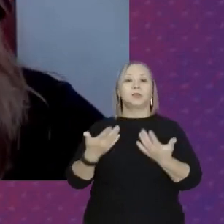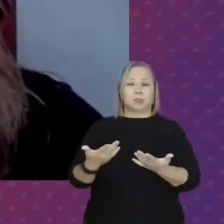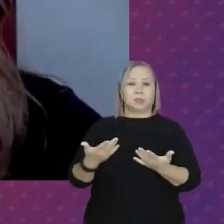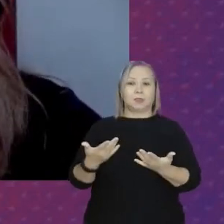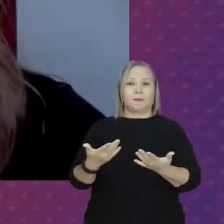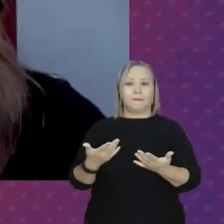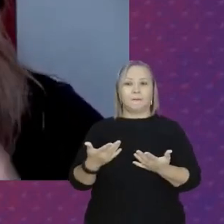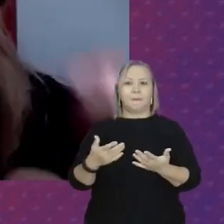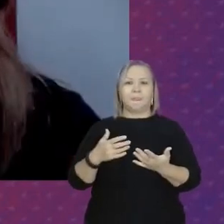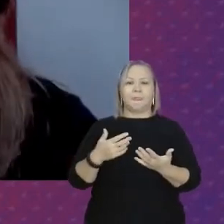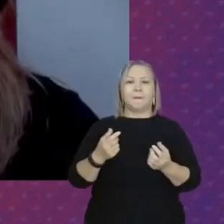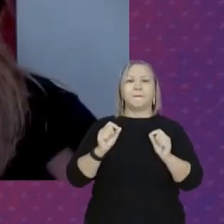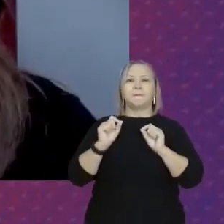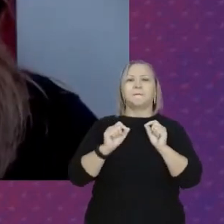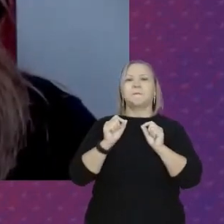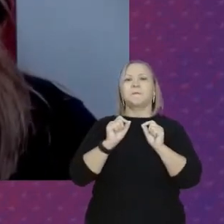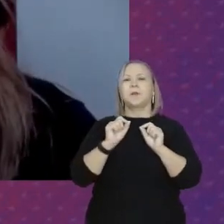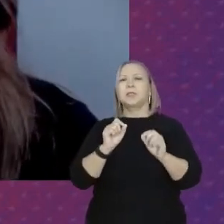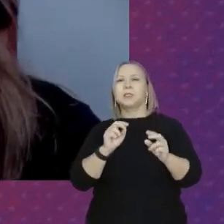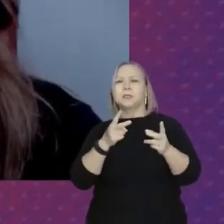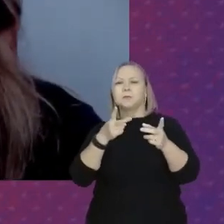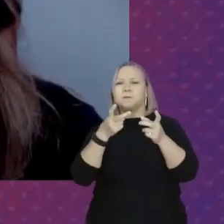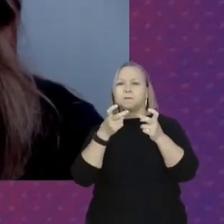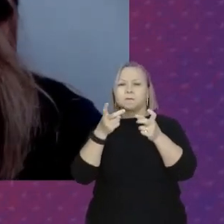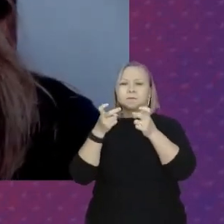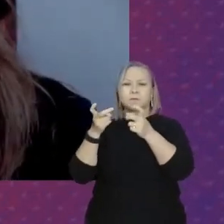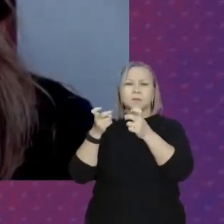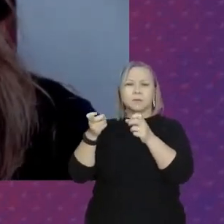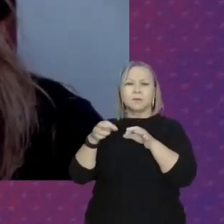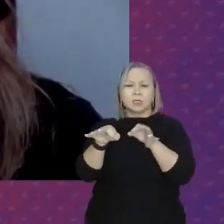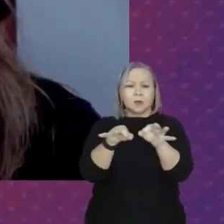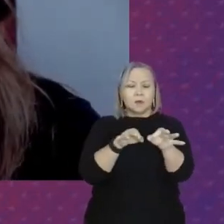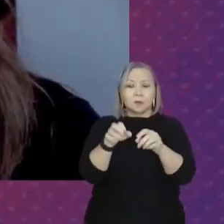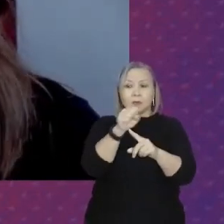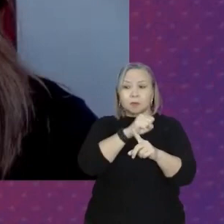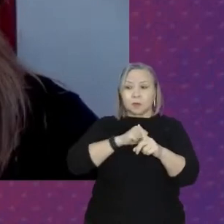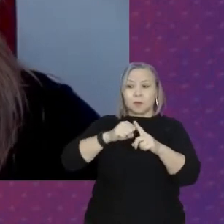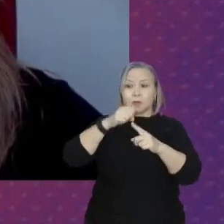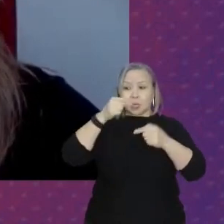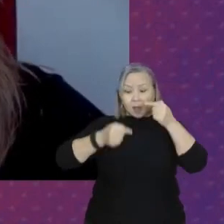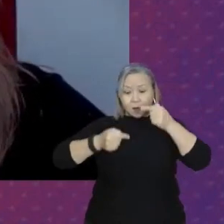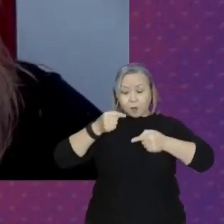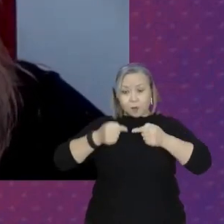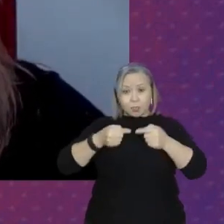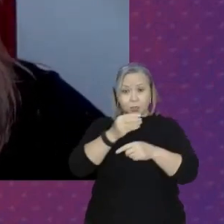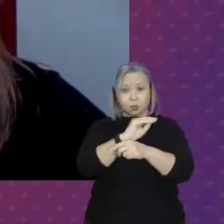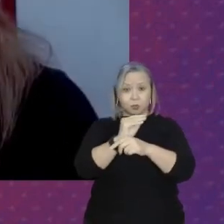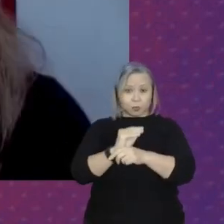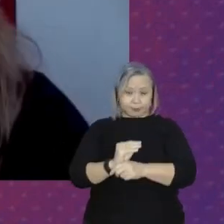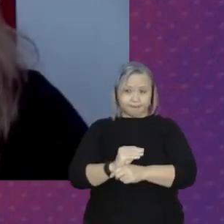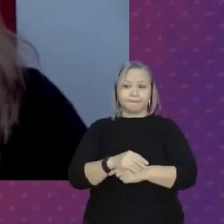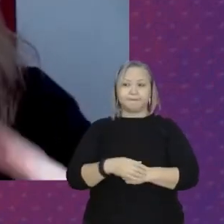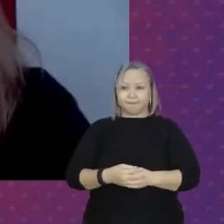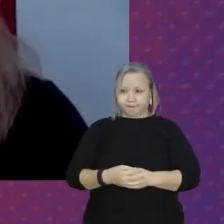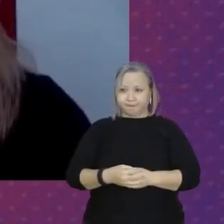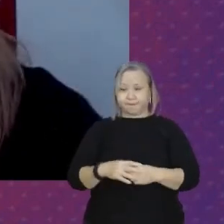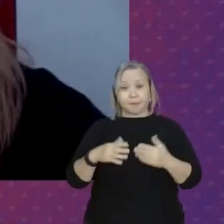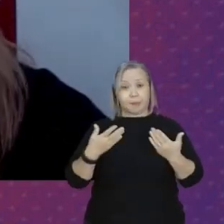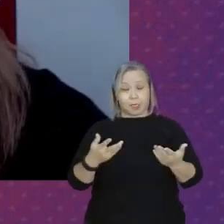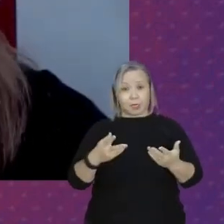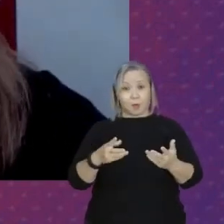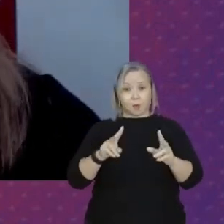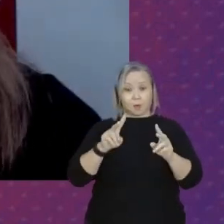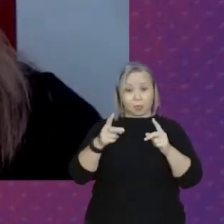alguns dados mesmo para a gente olhar para essa organização social e política do cuidado. Então, para a gente olhar